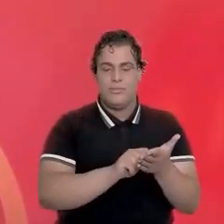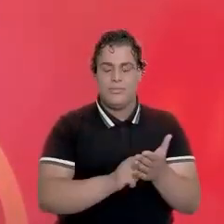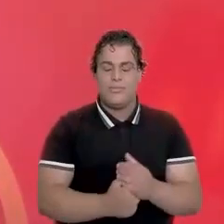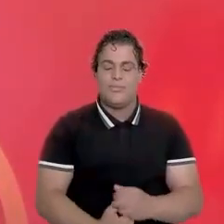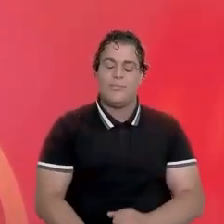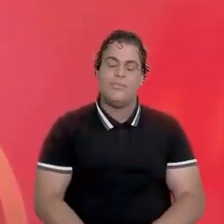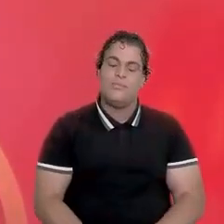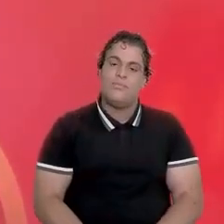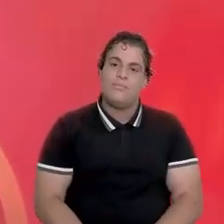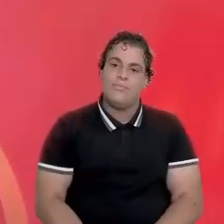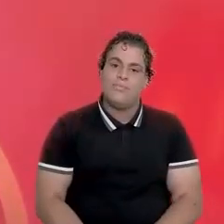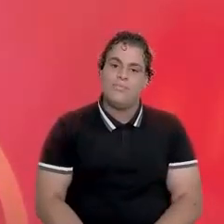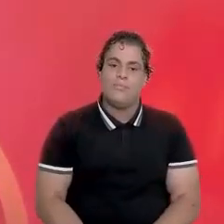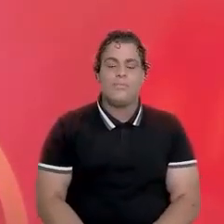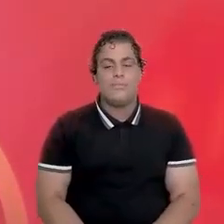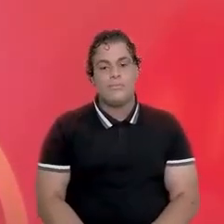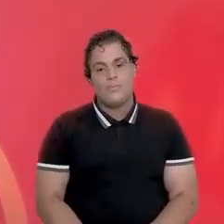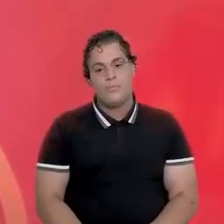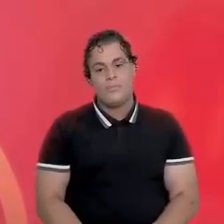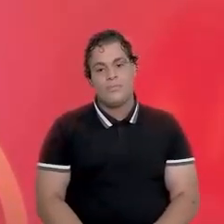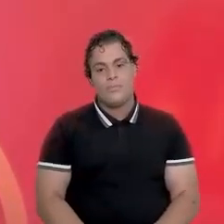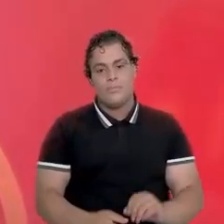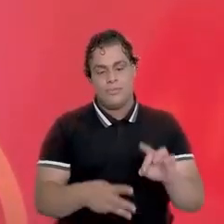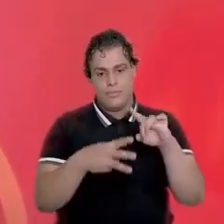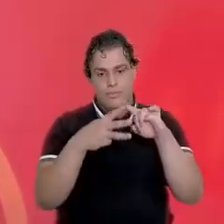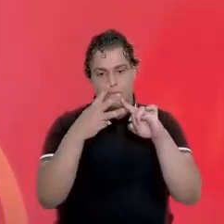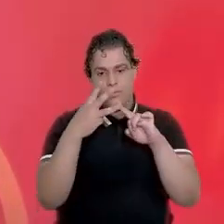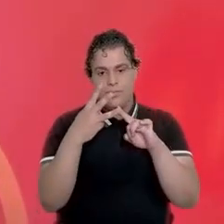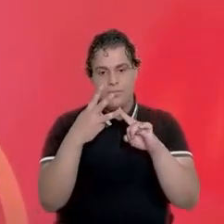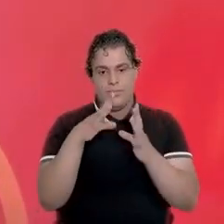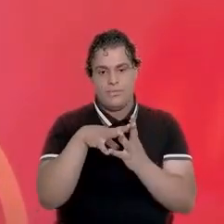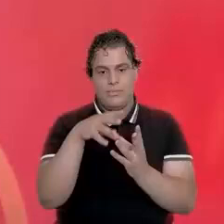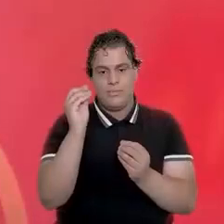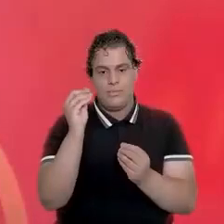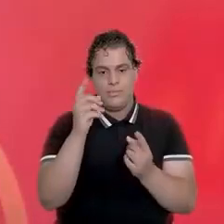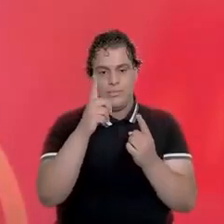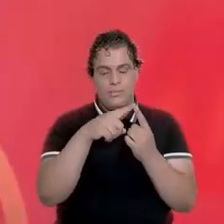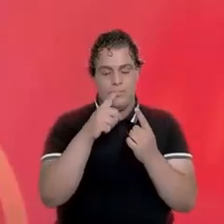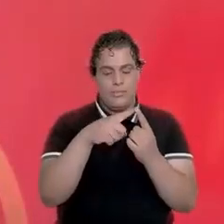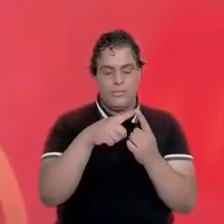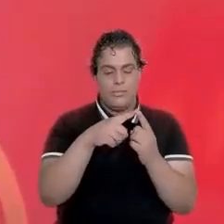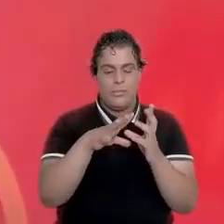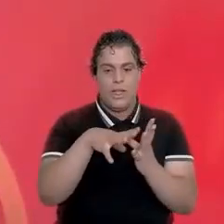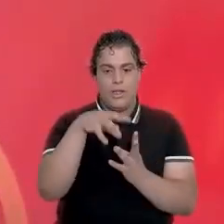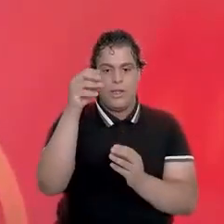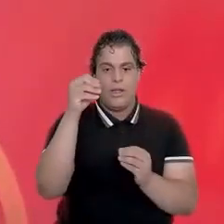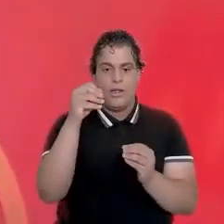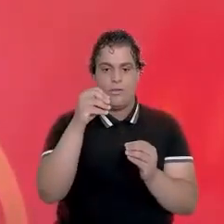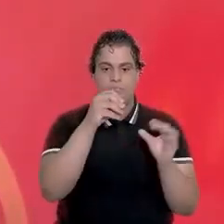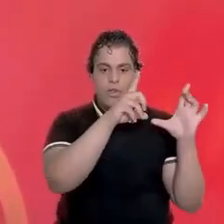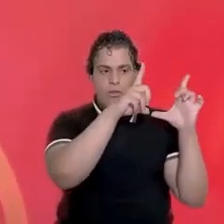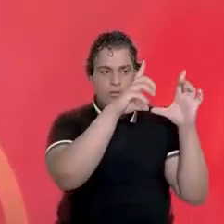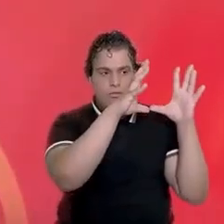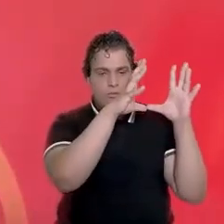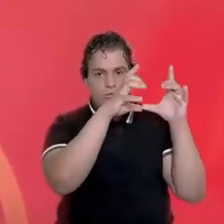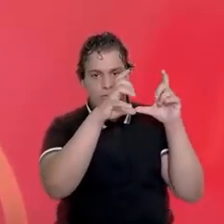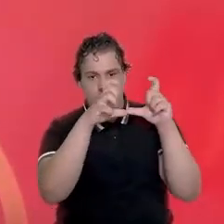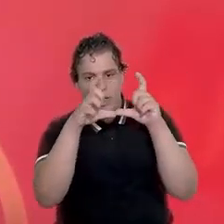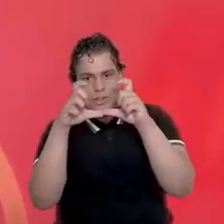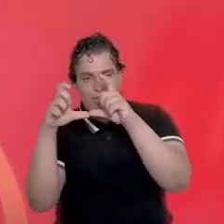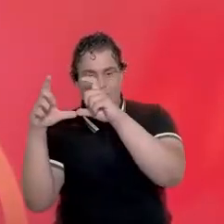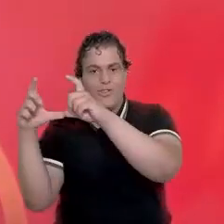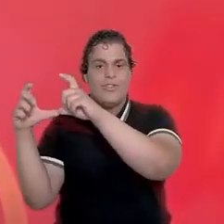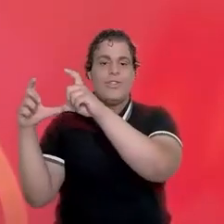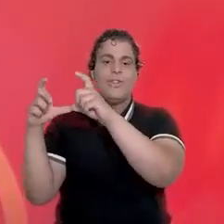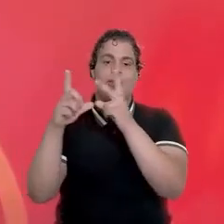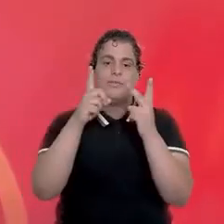tenho 3, falando sobre alma. Alma viajeira, Querências da